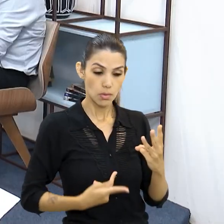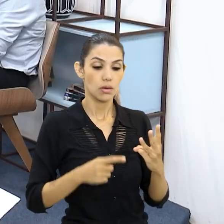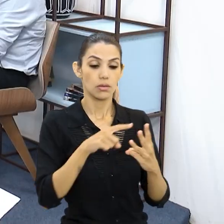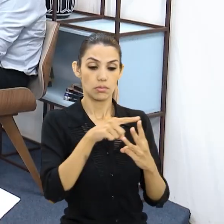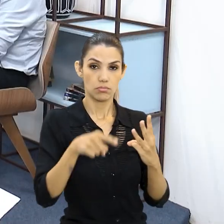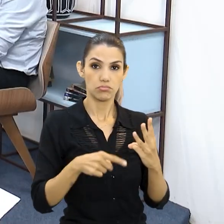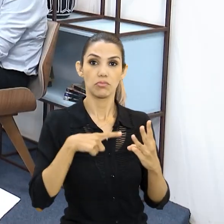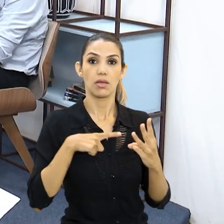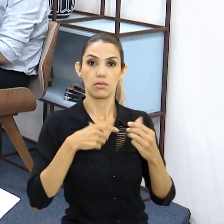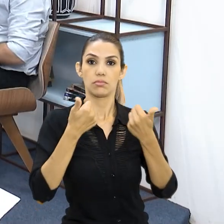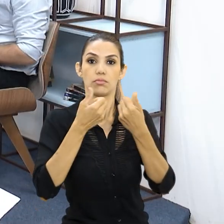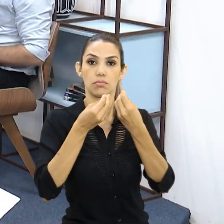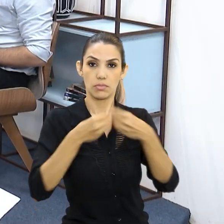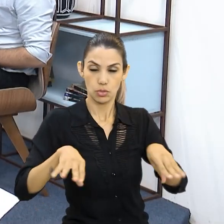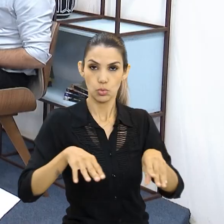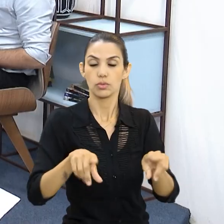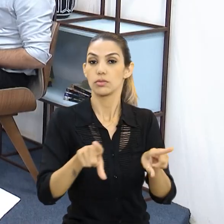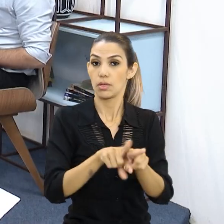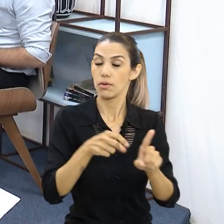porque assim, a gente sabe que,